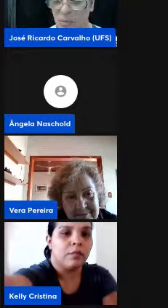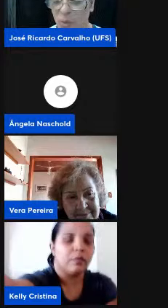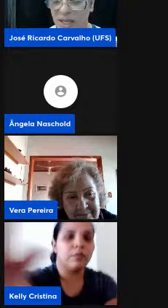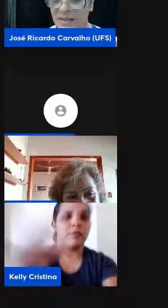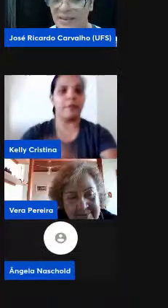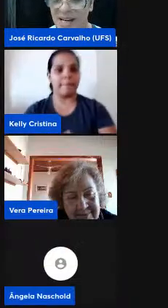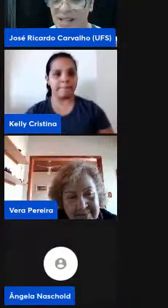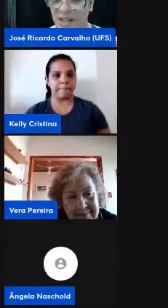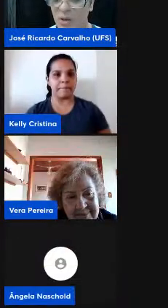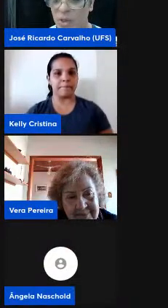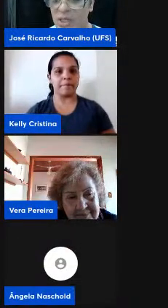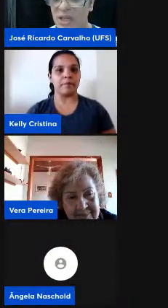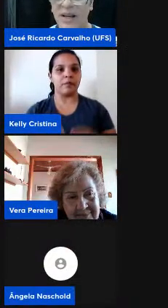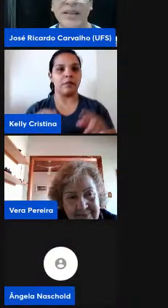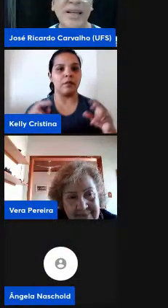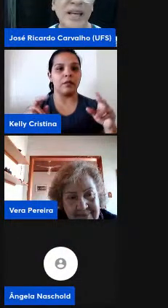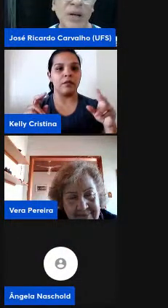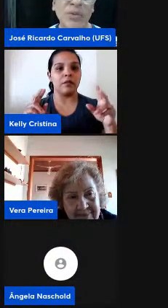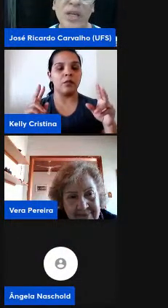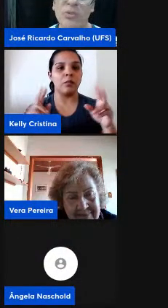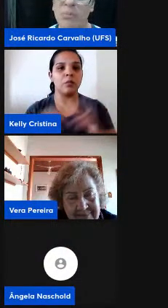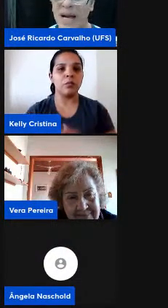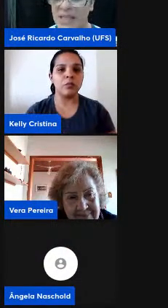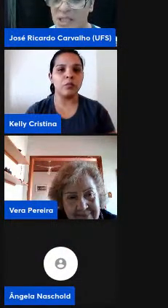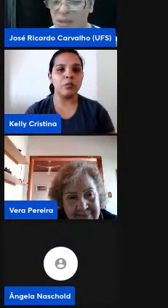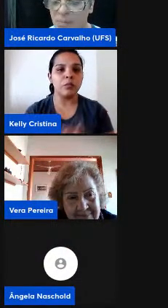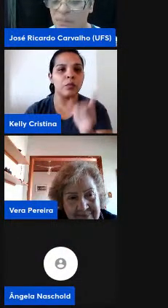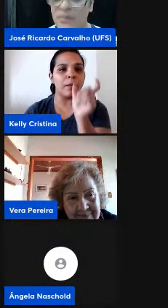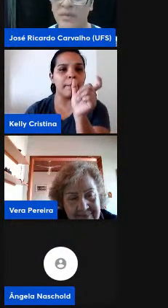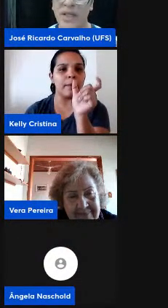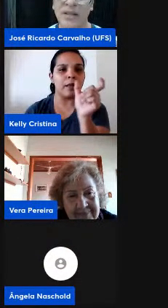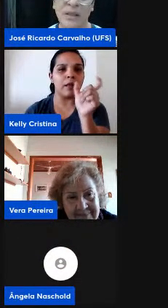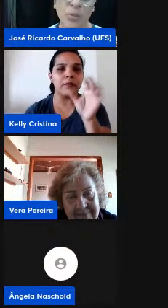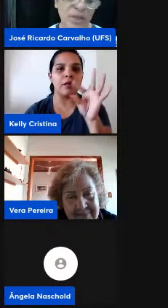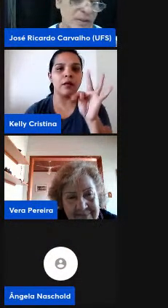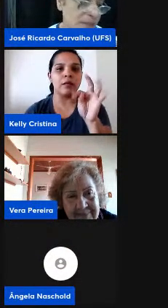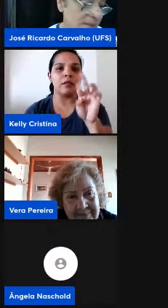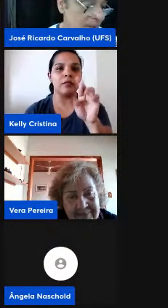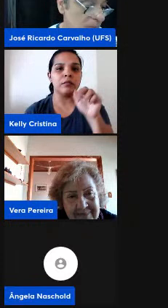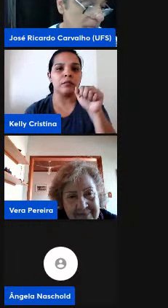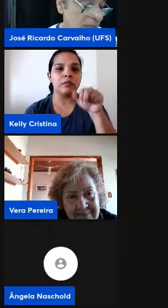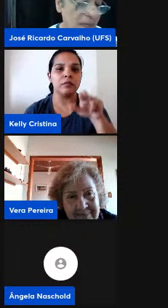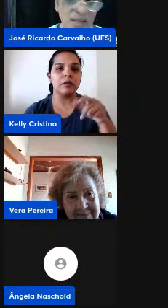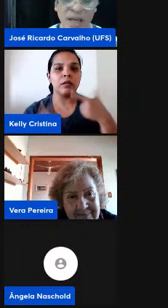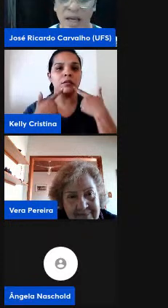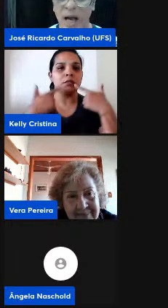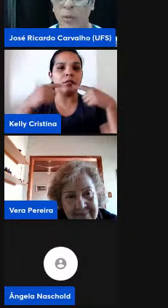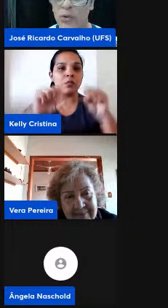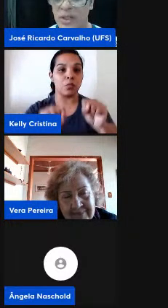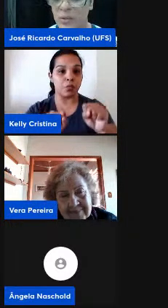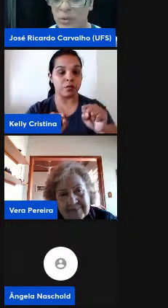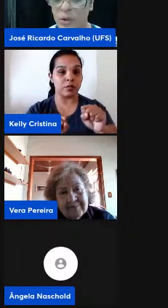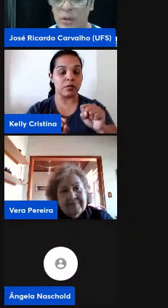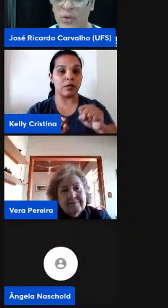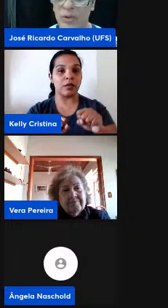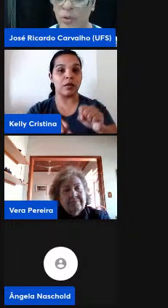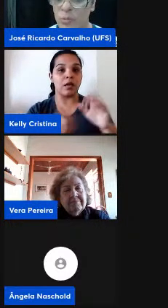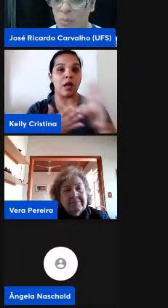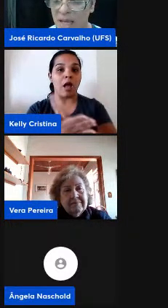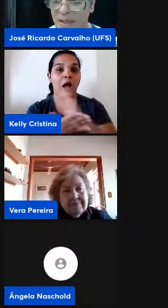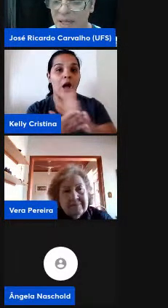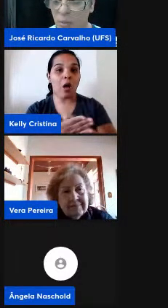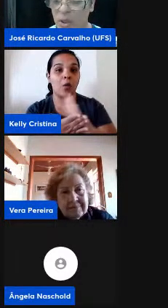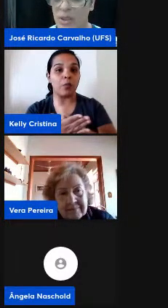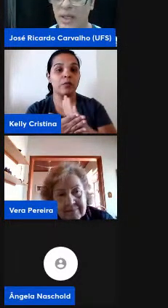esse termo aí, translinguística, é um termo do Bakhtin, né, que muitas vezes também alguns tradutores usam